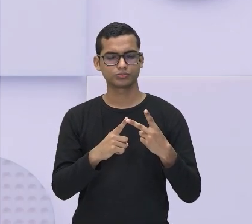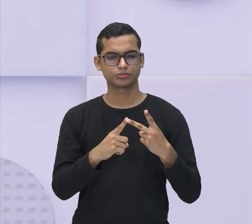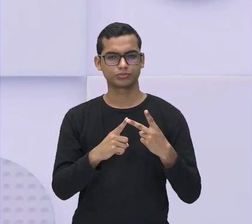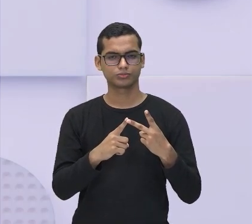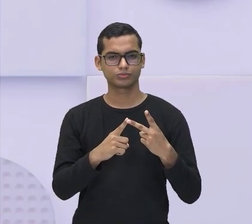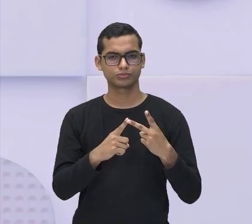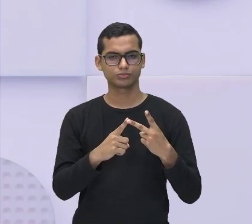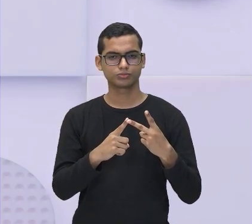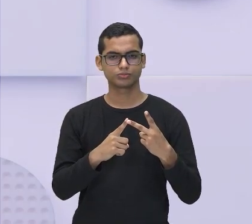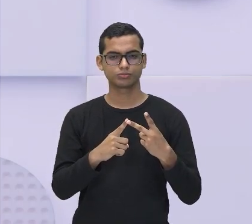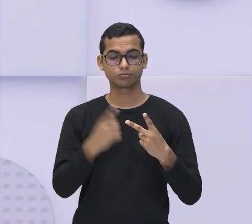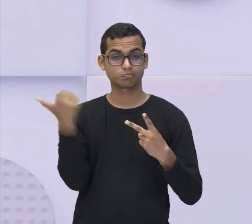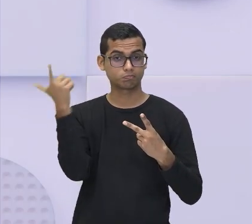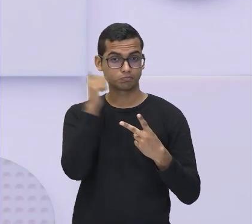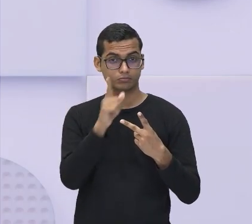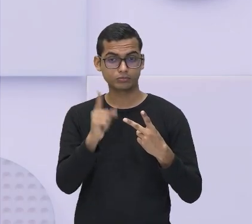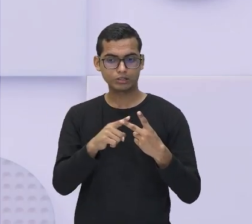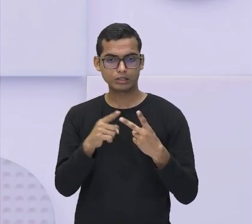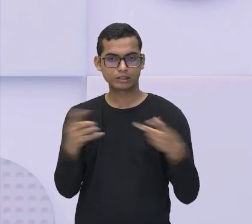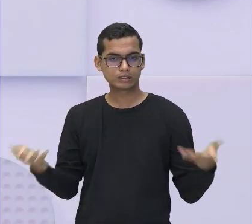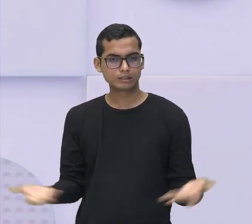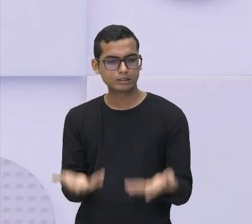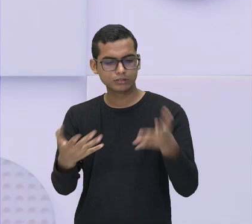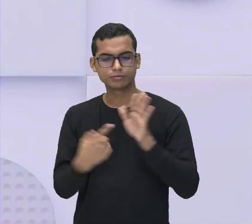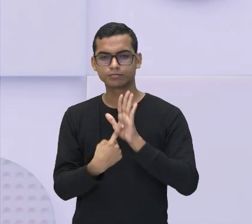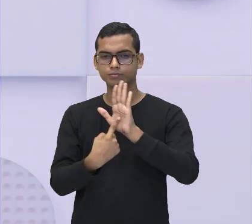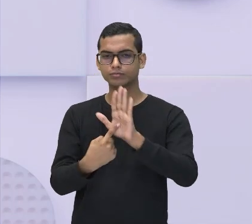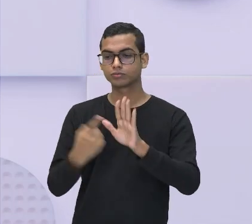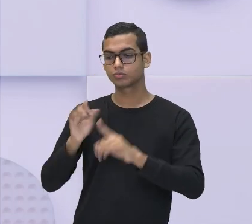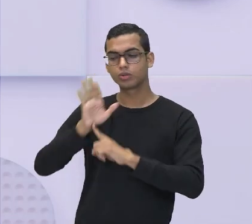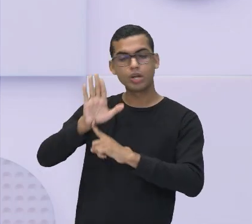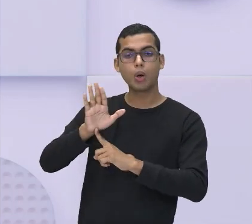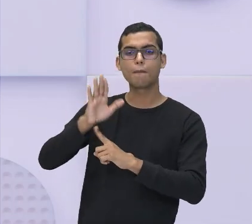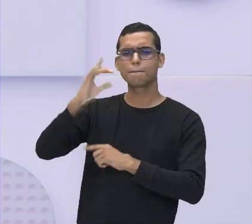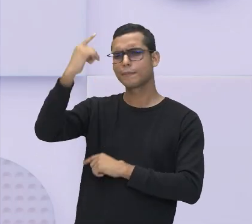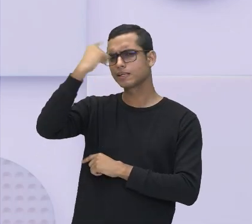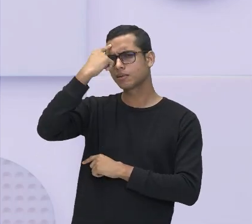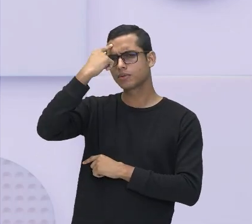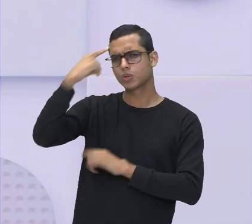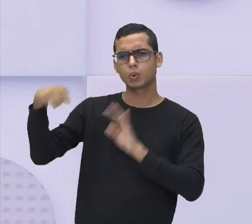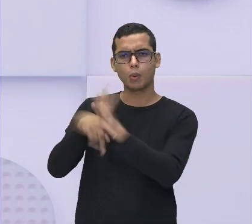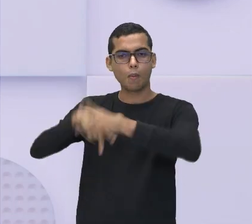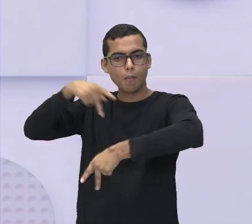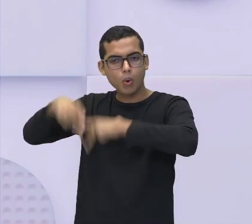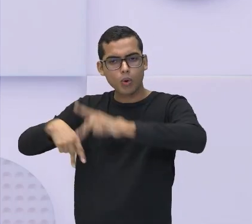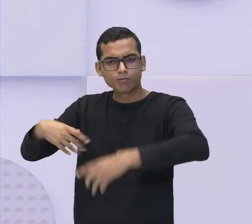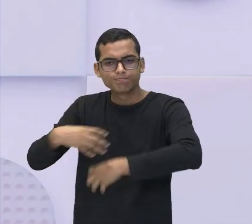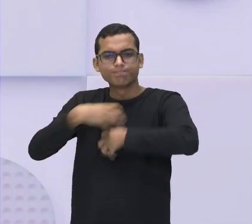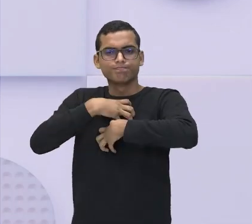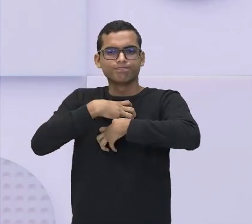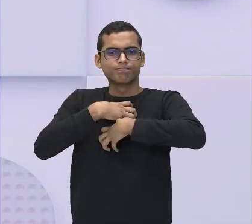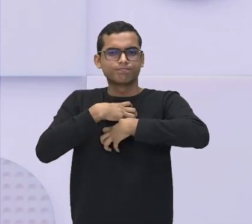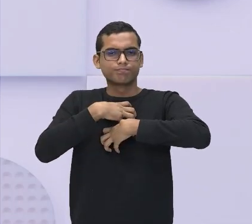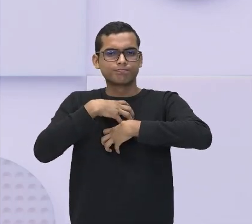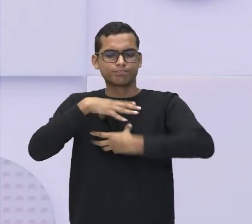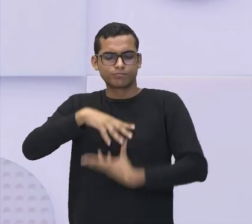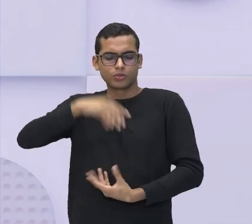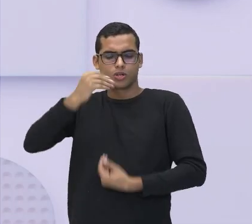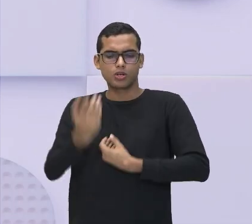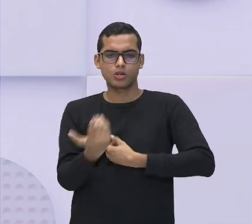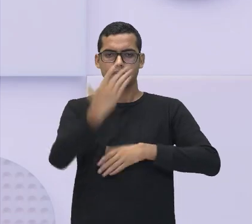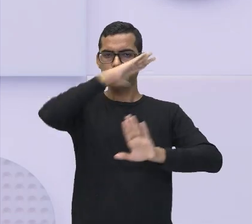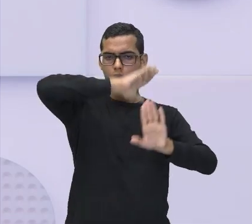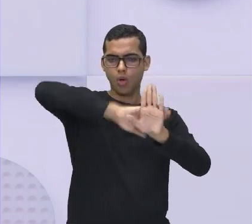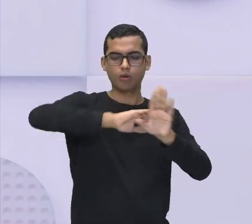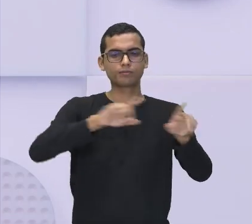os pensamentos daquele povo de maneira profunda, com suas emoções, e ao mesmo tempo ser uma ponte para o